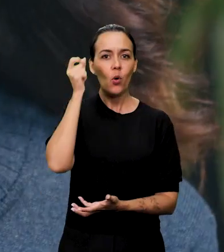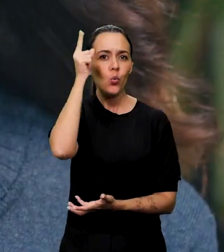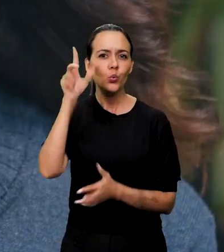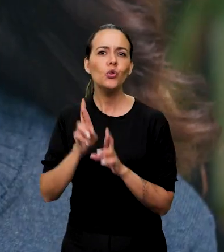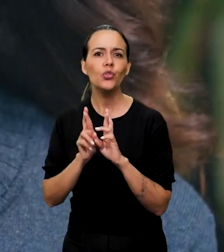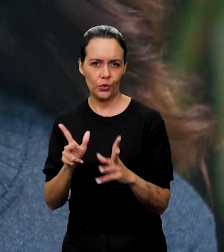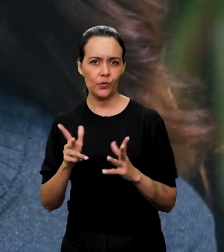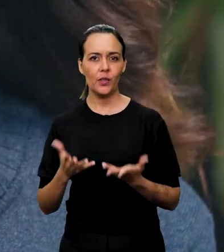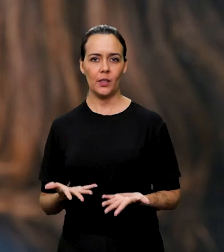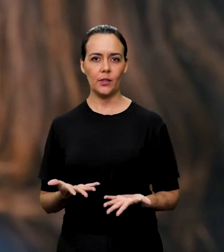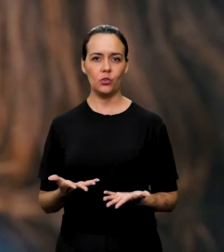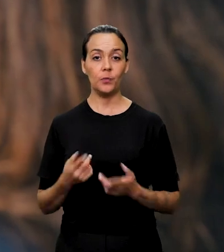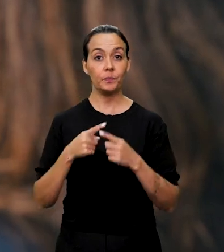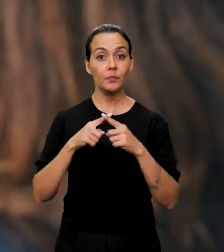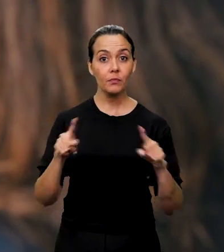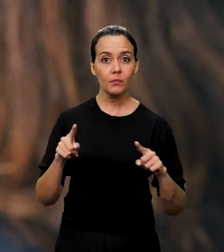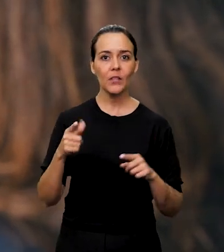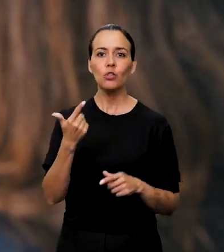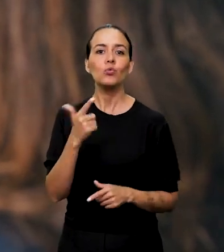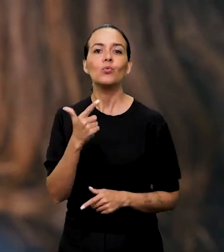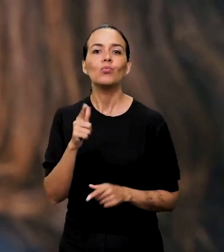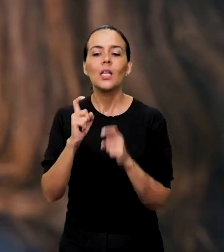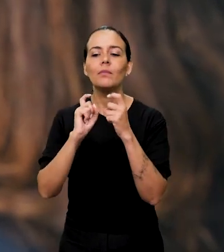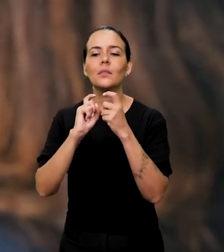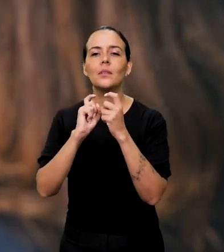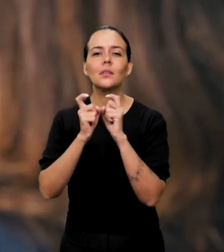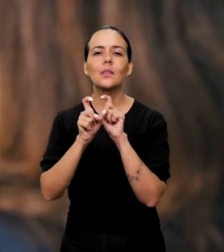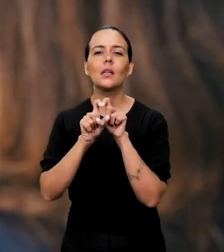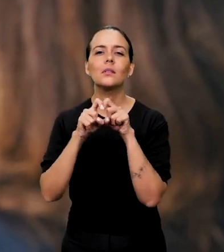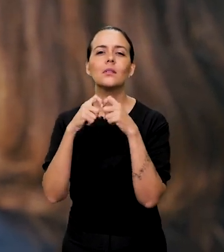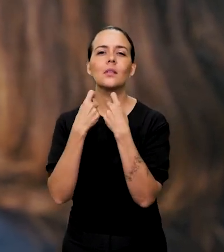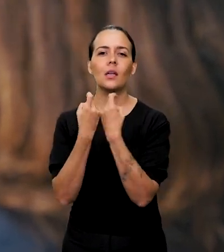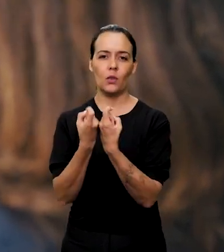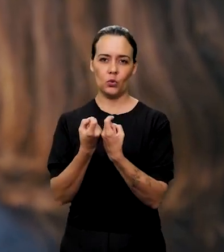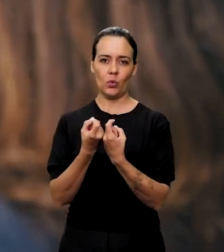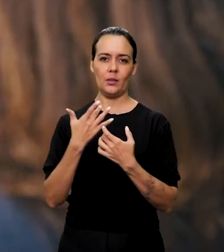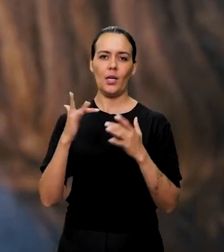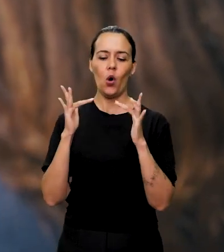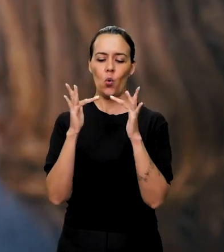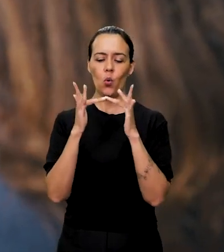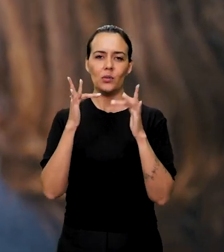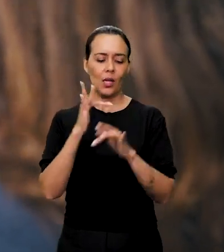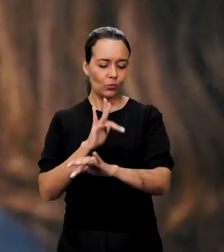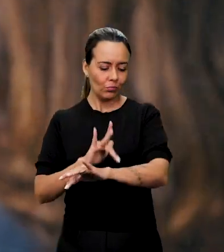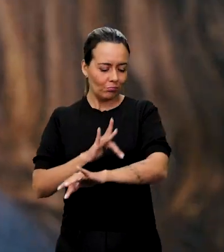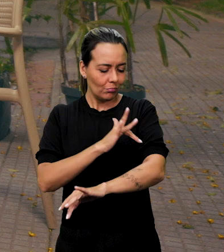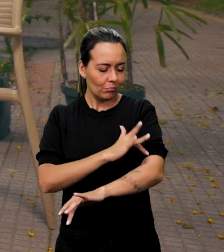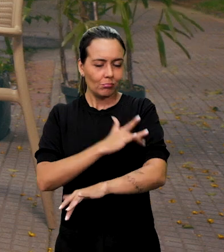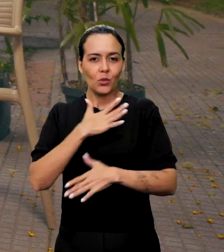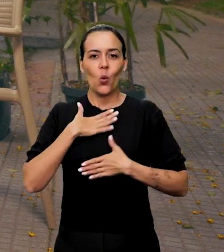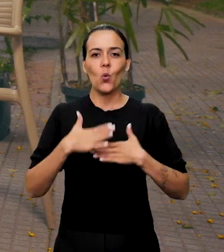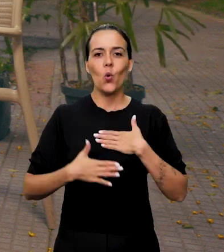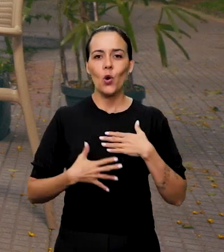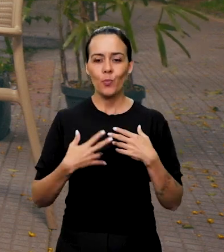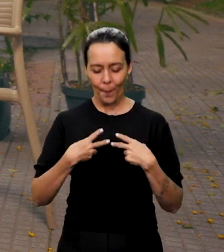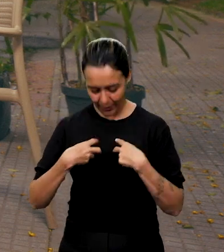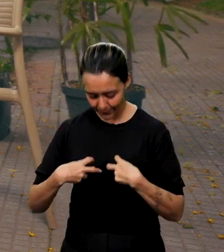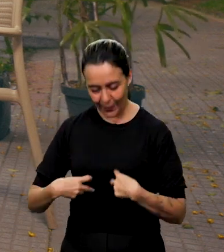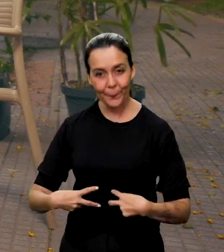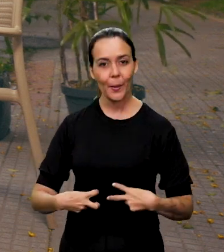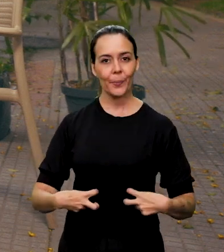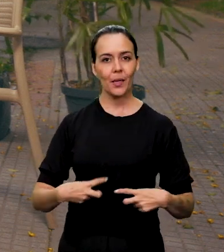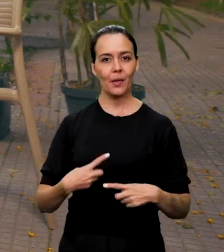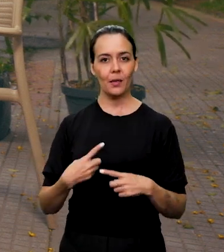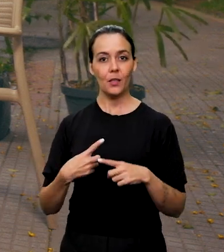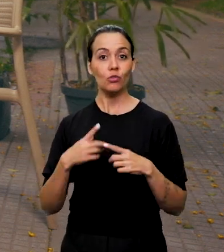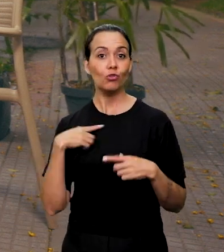hoje. E ela manteve sua sexualidade, o seu contato com o seu corpo. Isso acontece desde sempre. Só que a gente, como filho, a